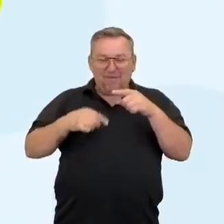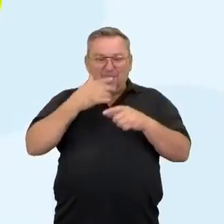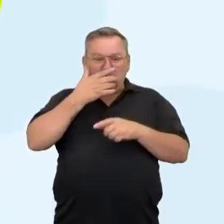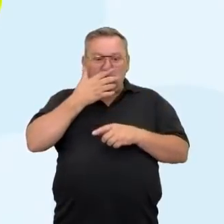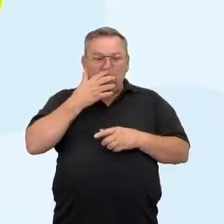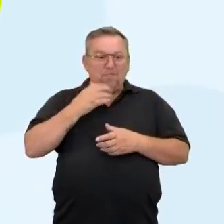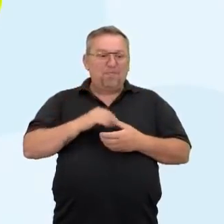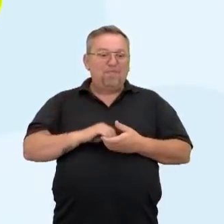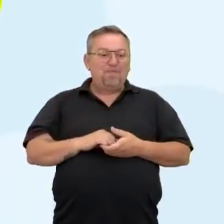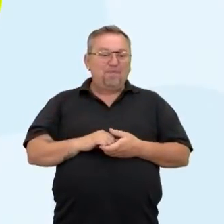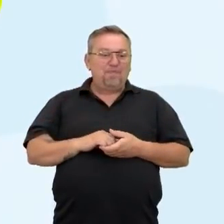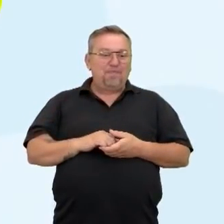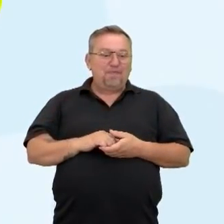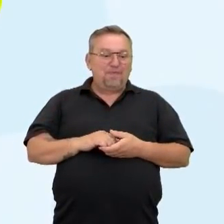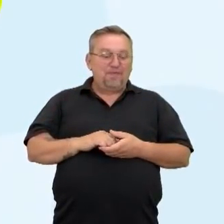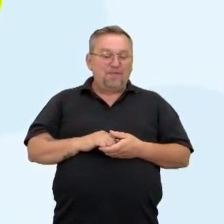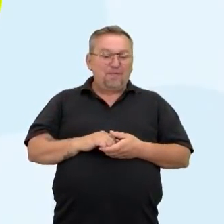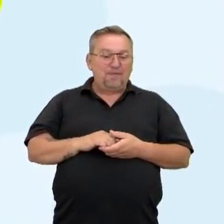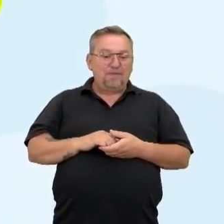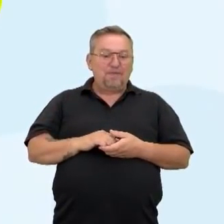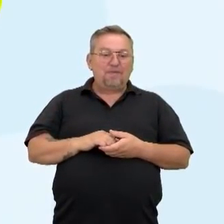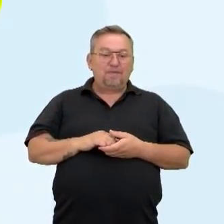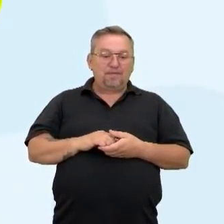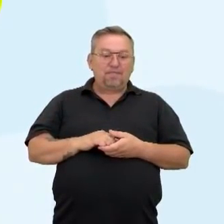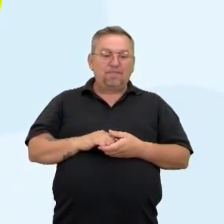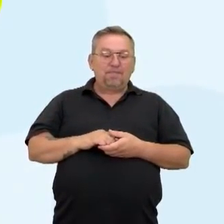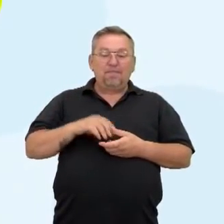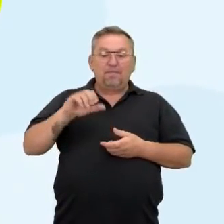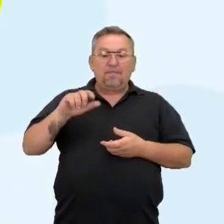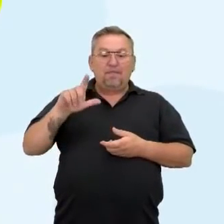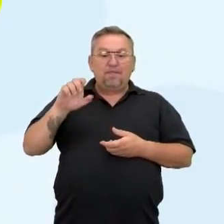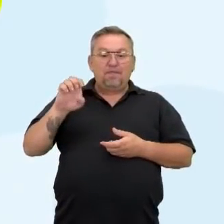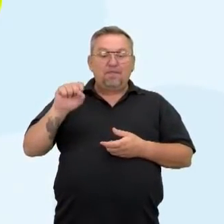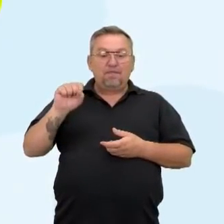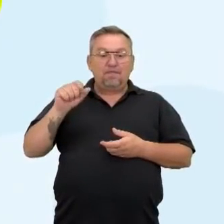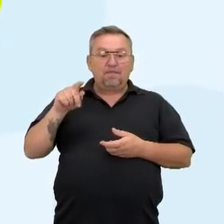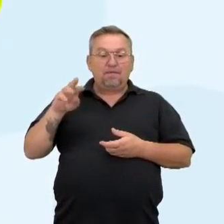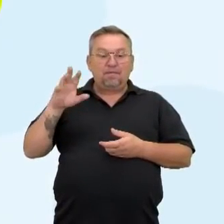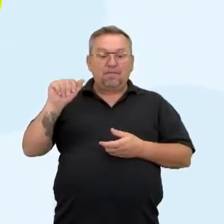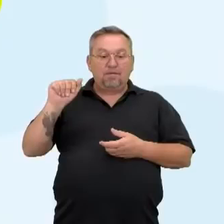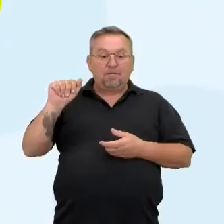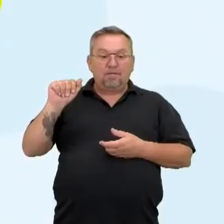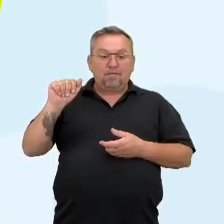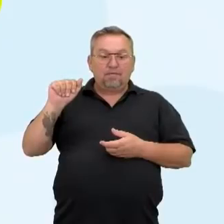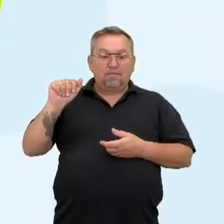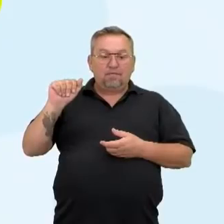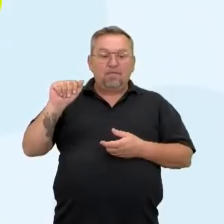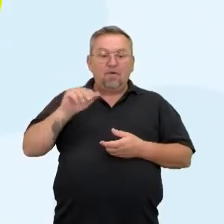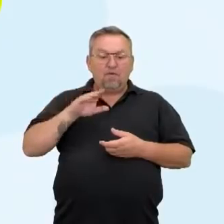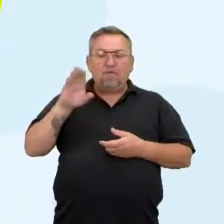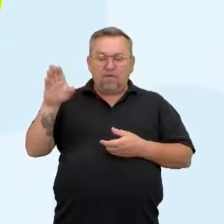Exato. A terceira, a Alessandra went to Venice. Aí, se tiver alguém, você fala, João, mas não. Not yet.